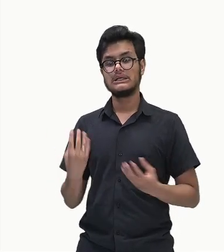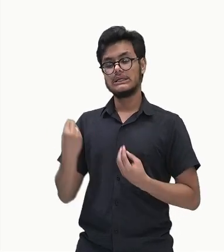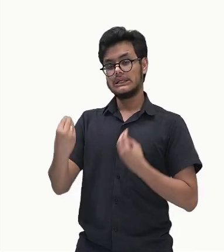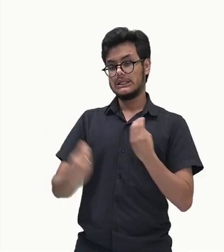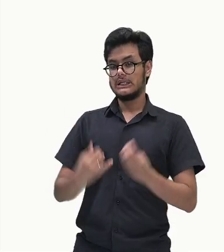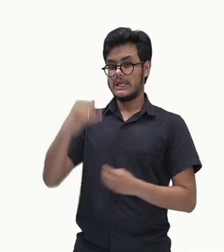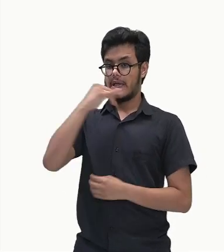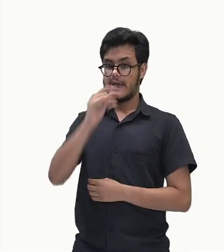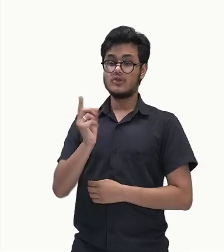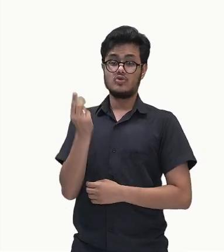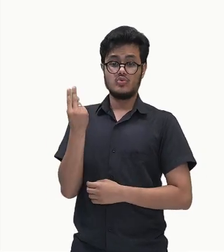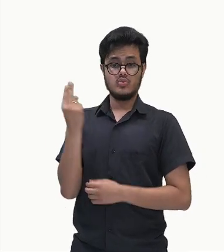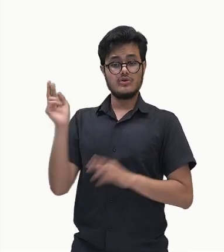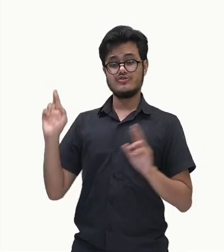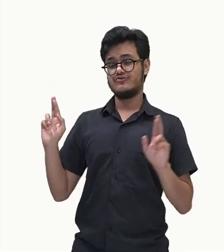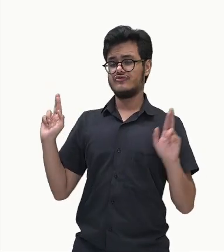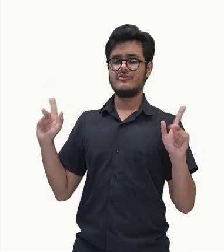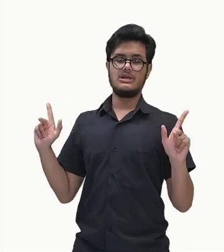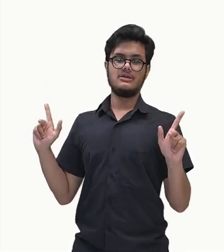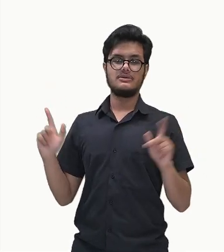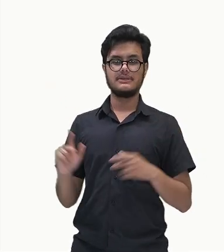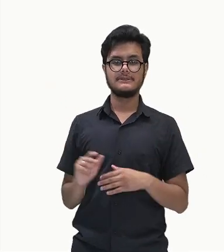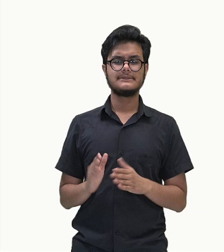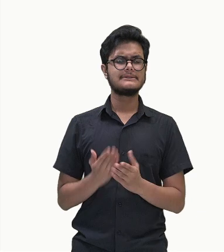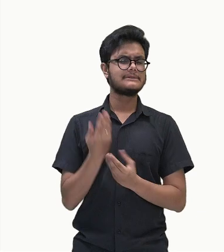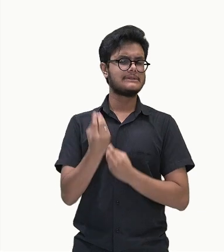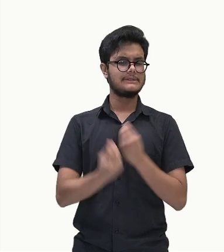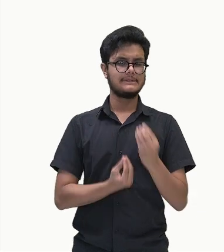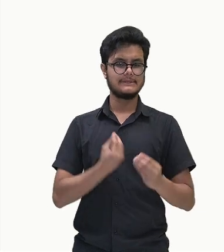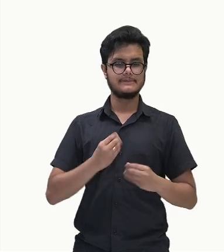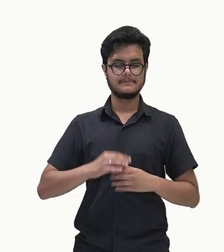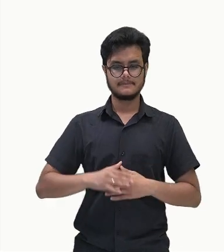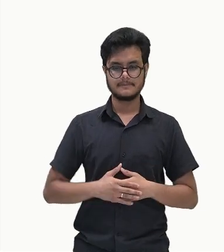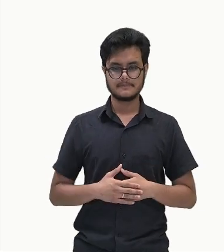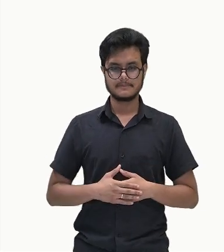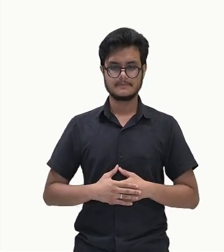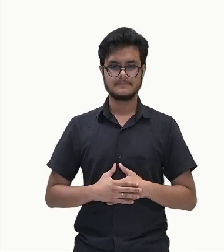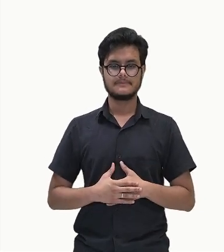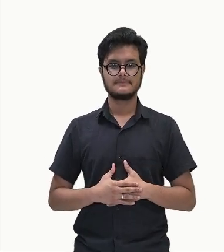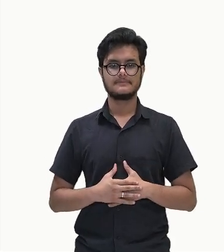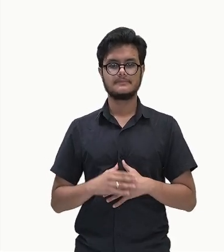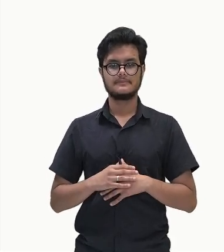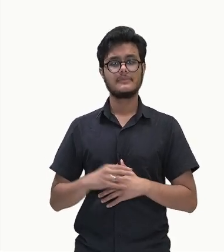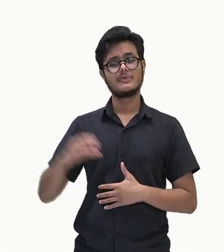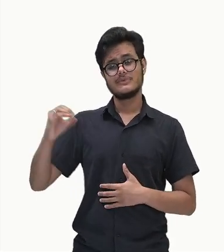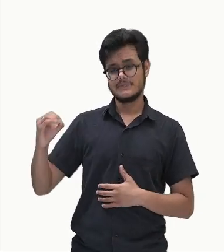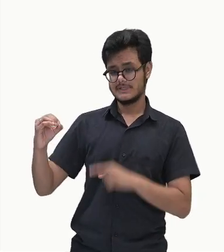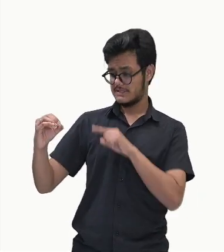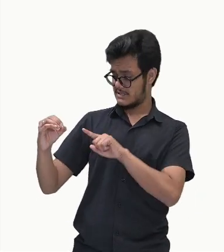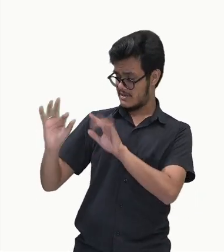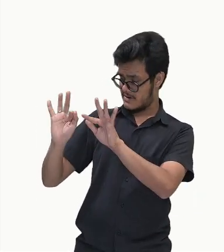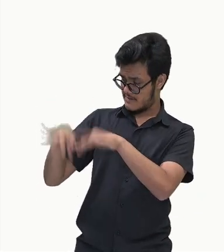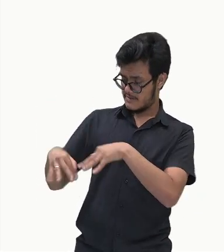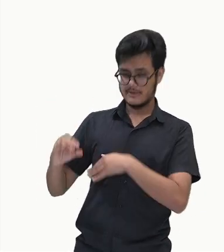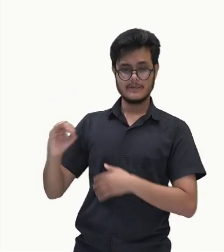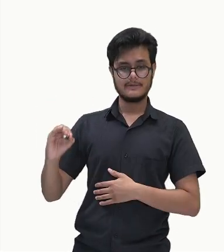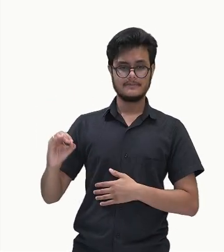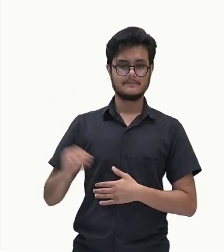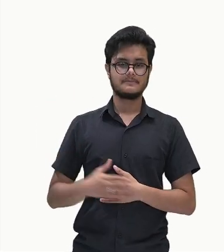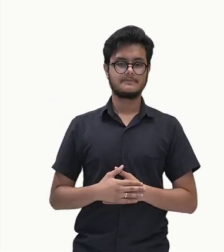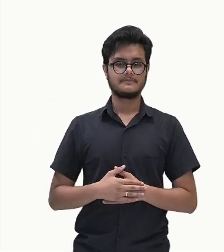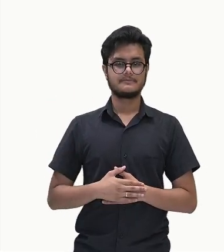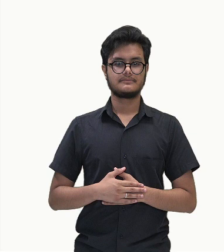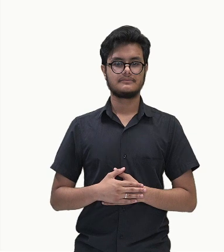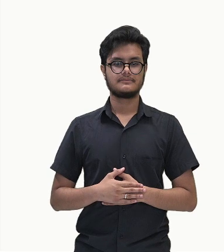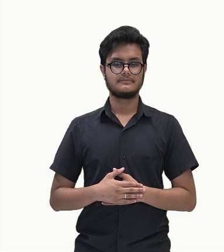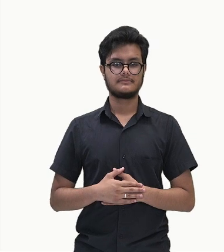contagens paras e quais são essas contagens a termina com zero que é essa primeira Contagem aqui